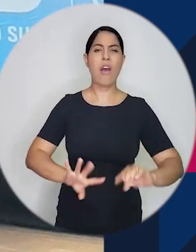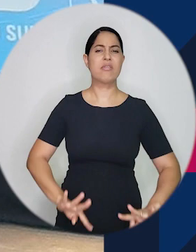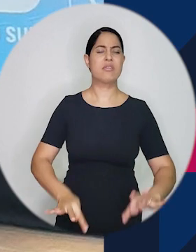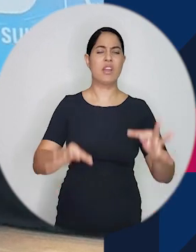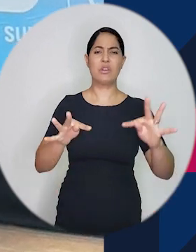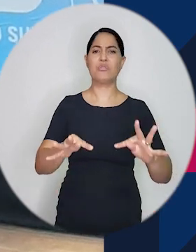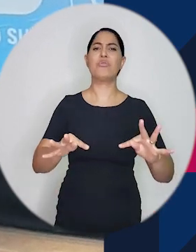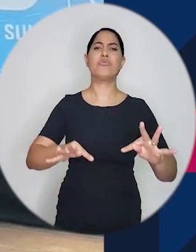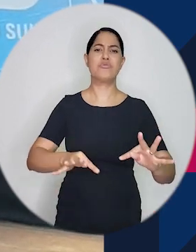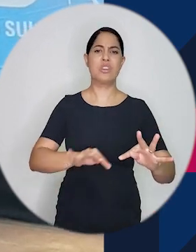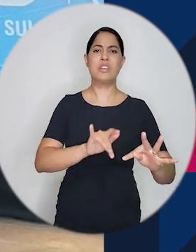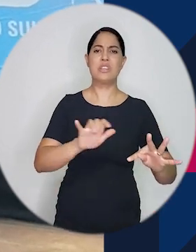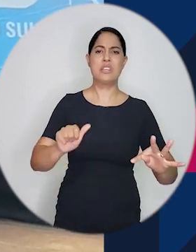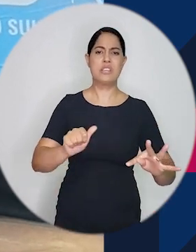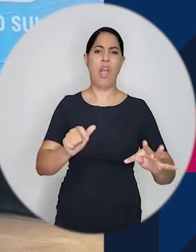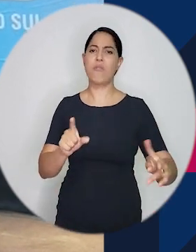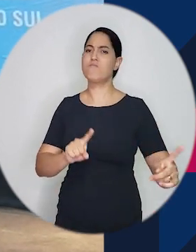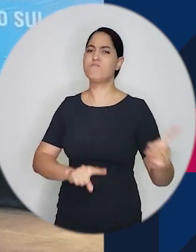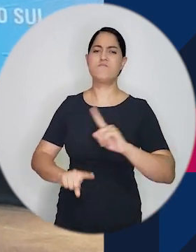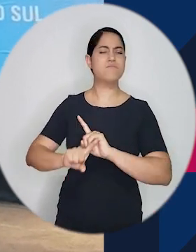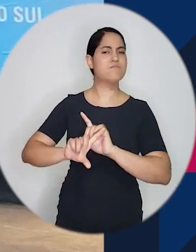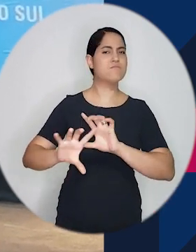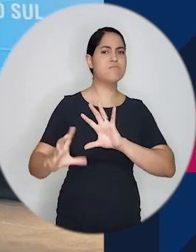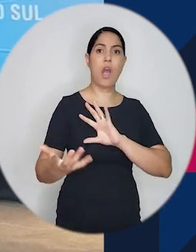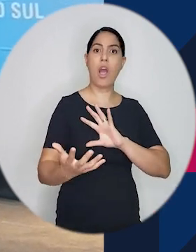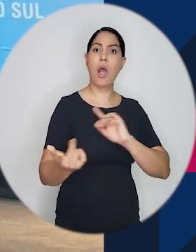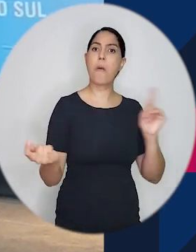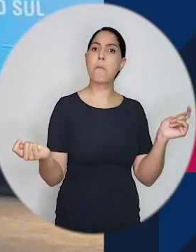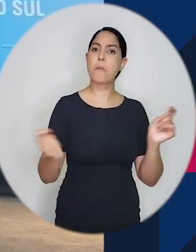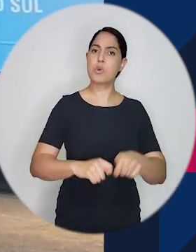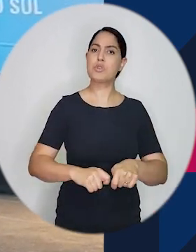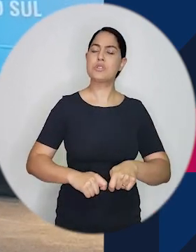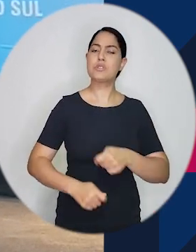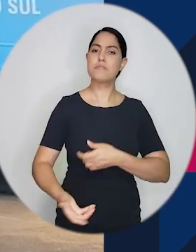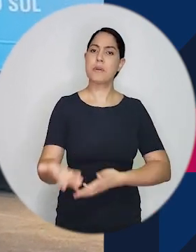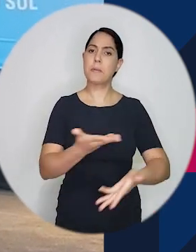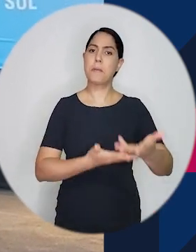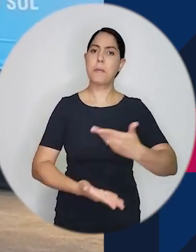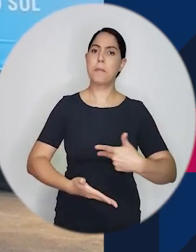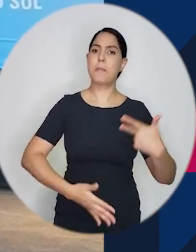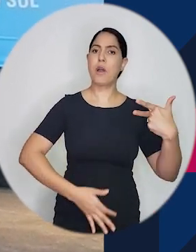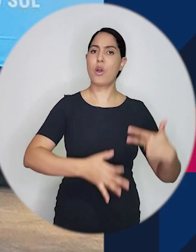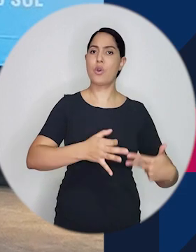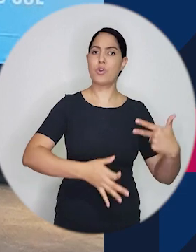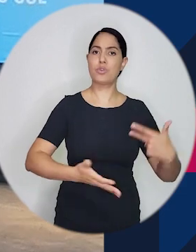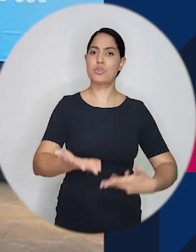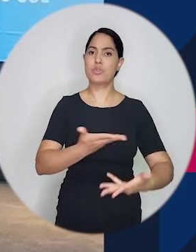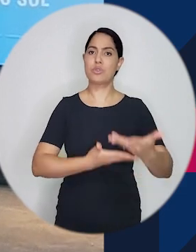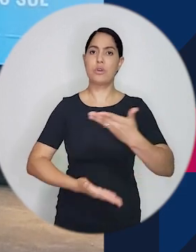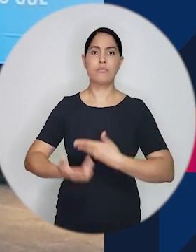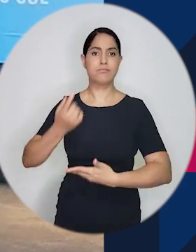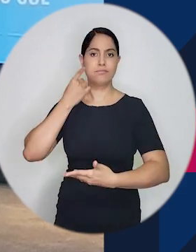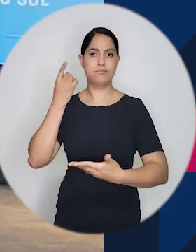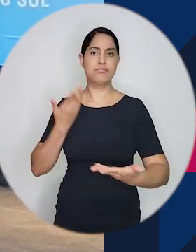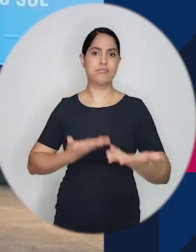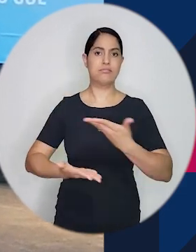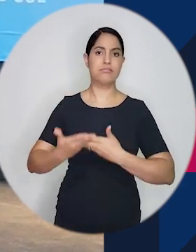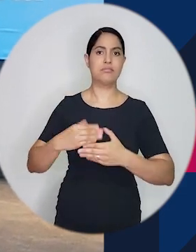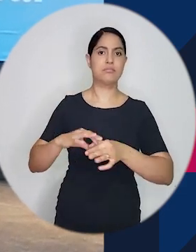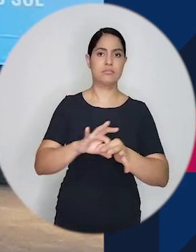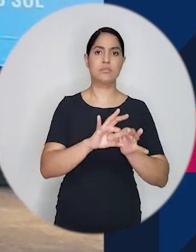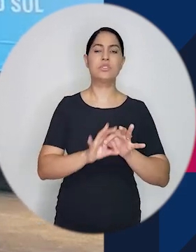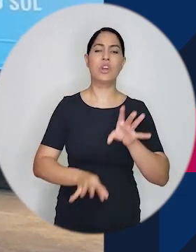esta transformação digital ela venha para aproximar e jamais afastar o jurisdicionado e